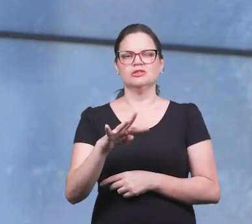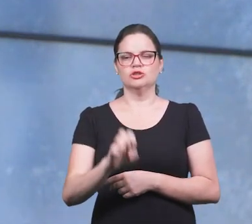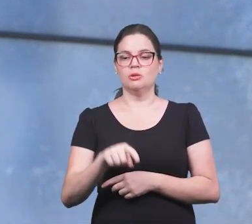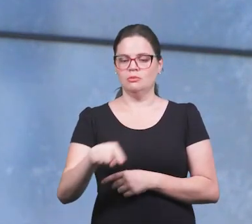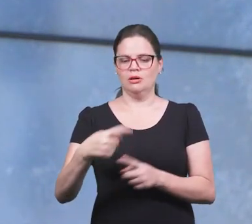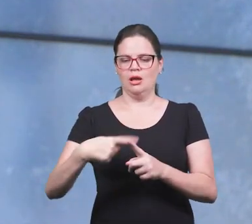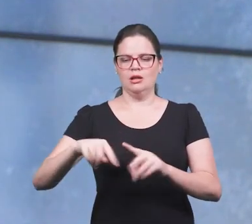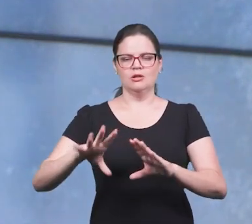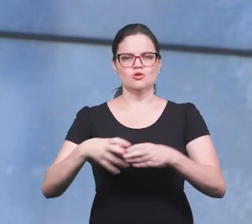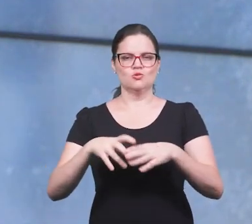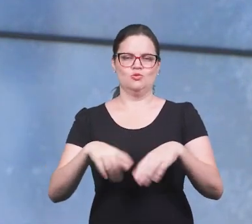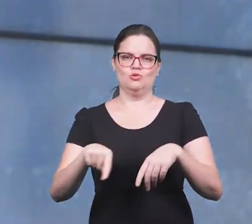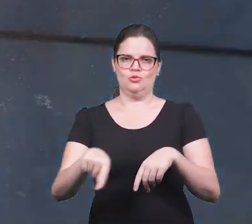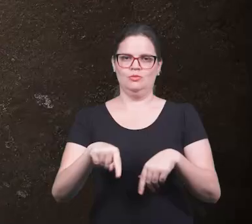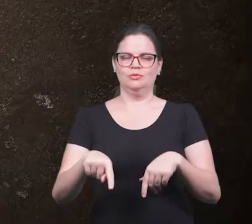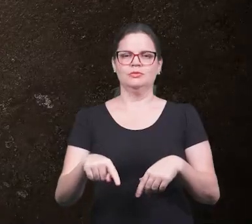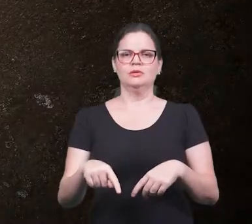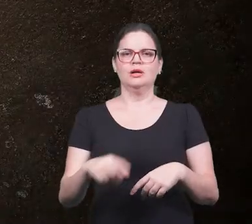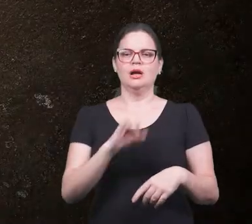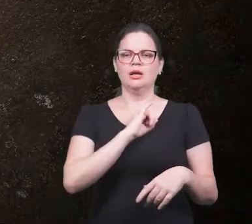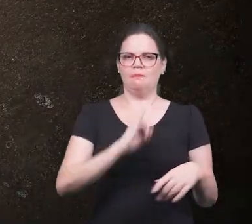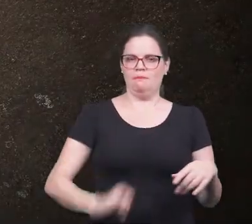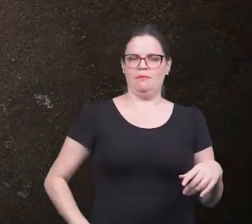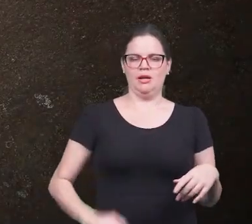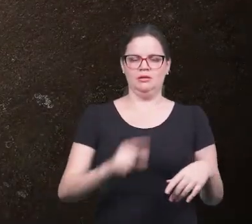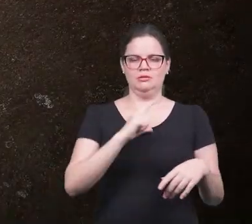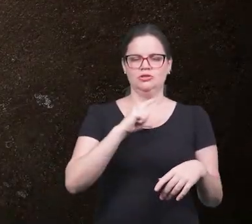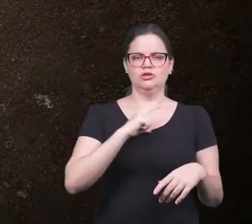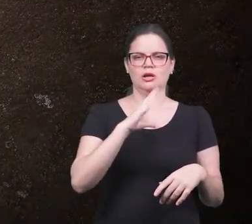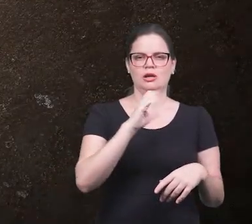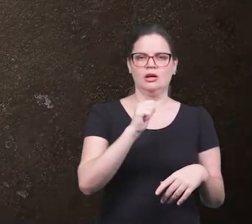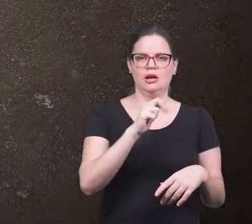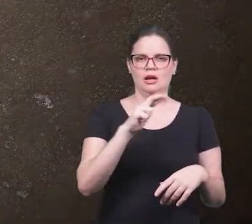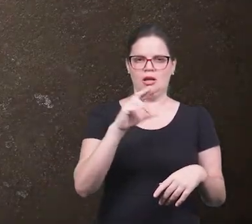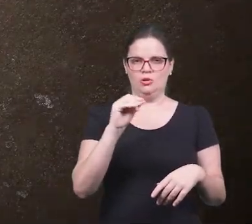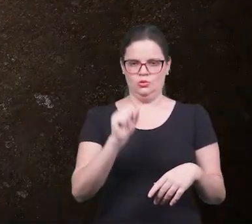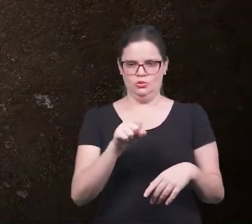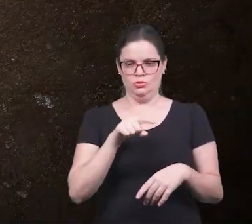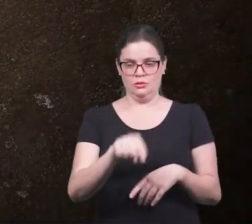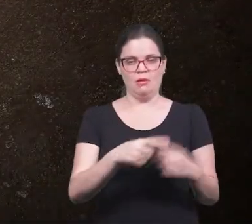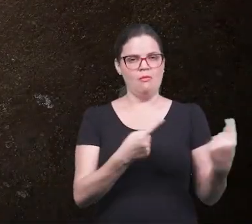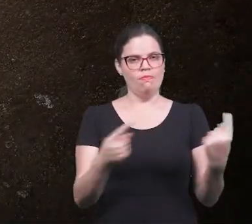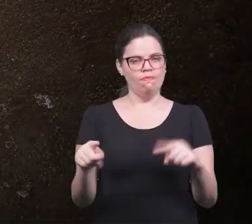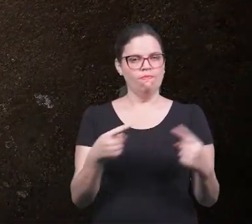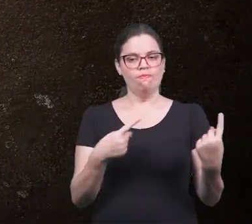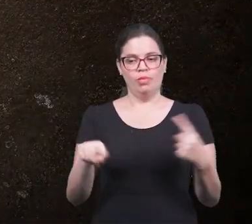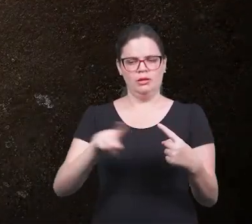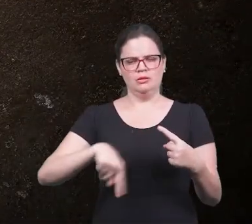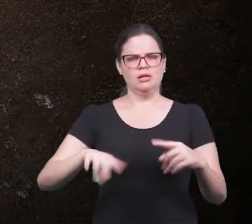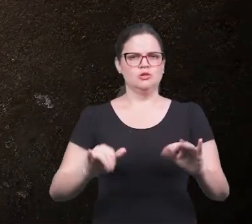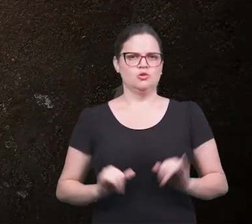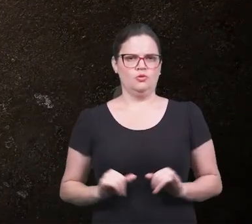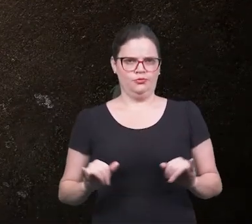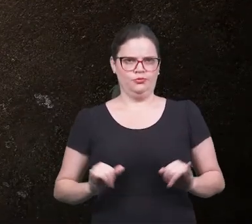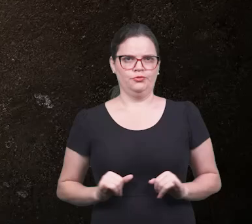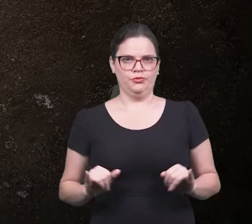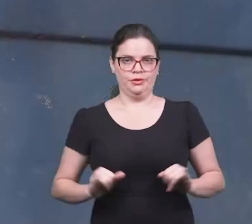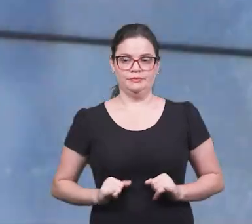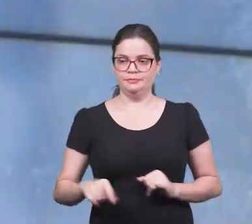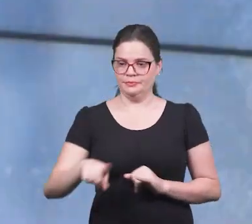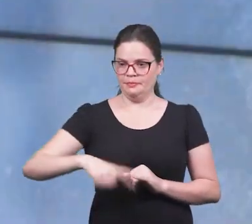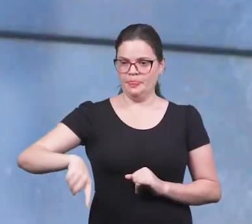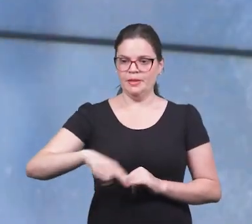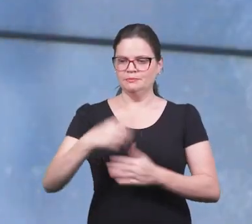parte do imperador Carlos V, e os